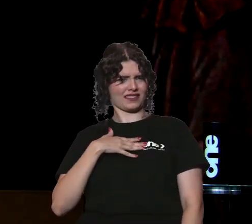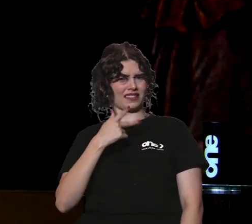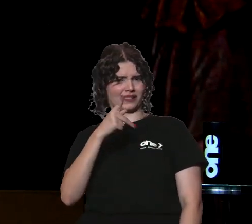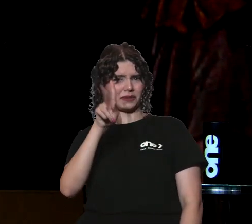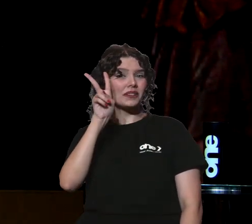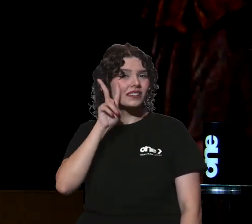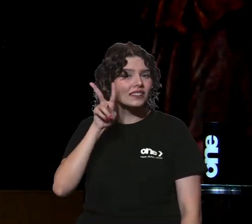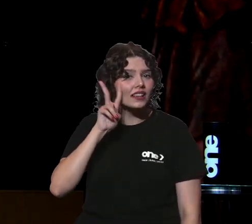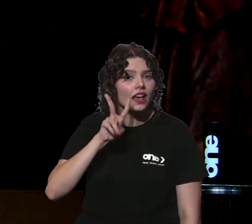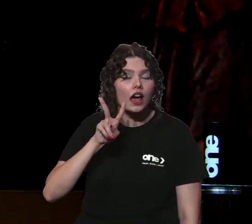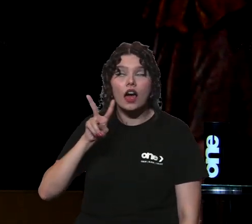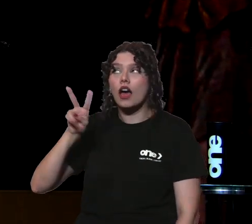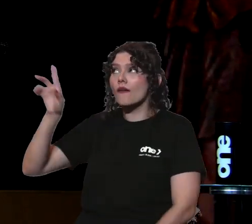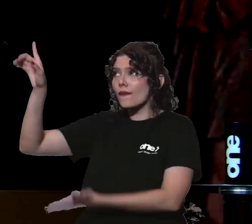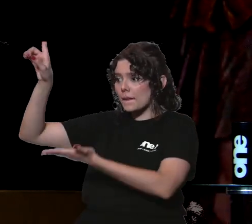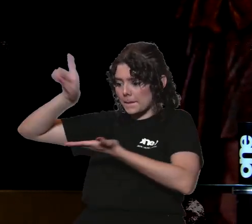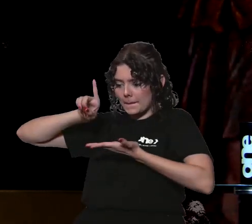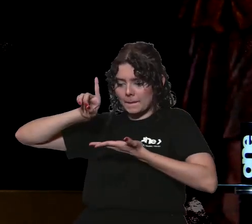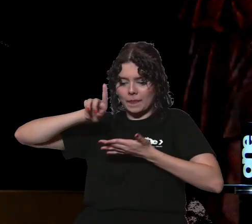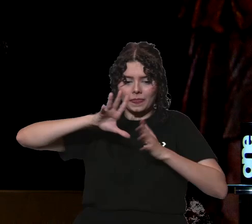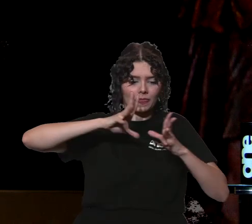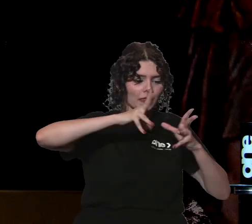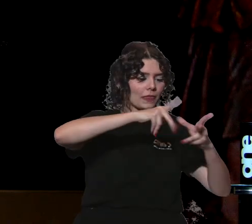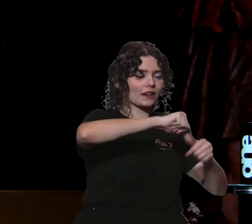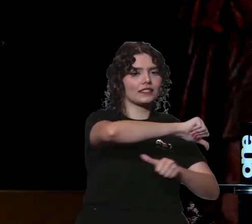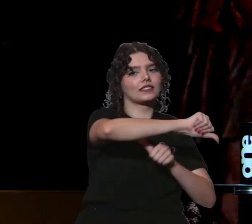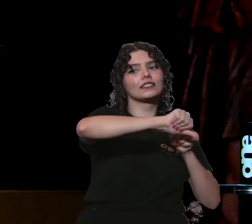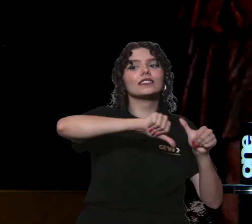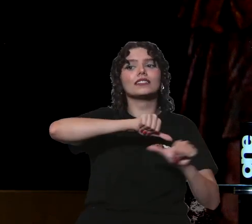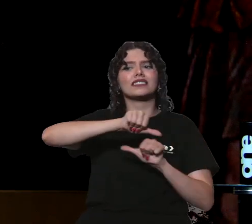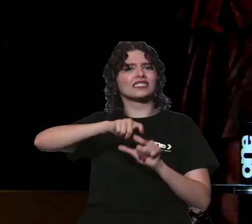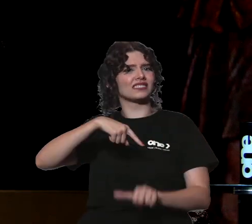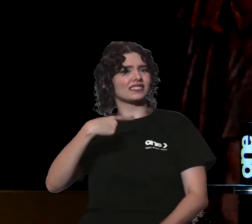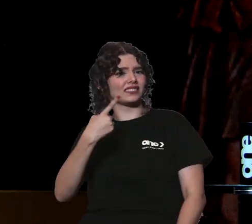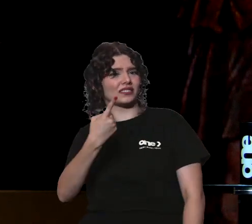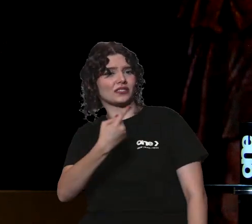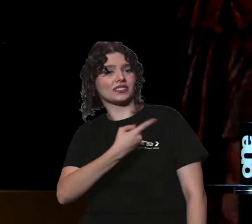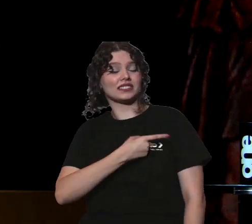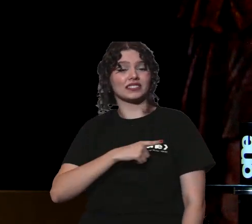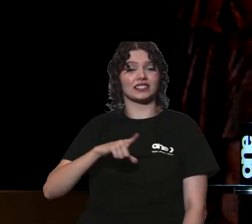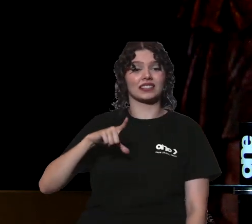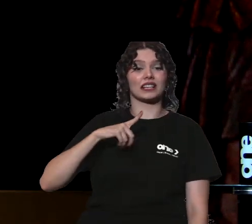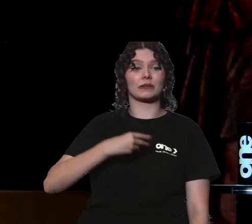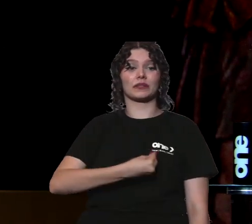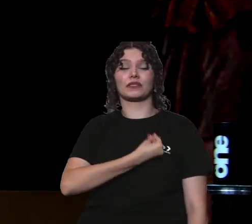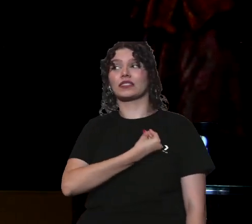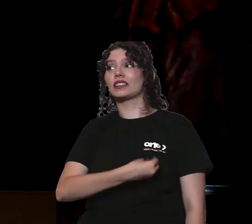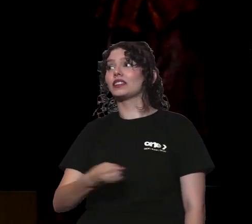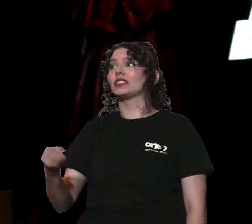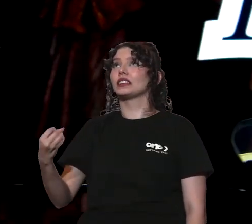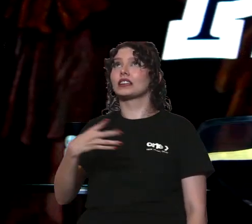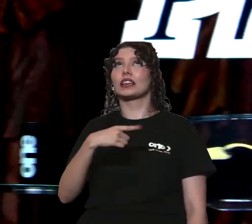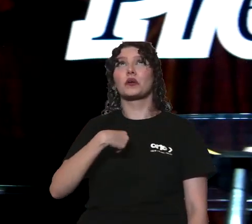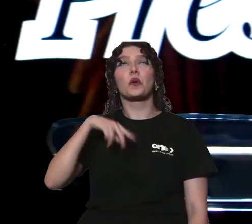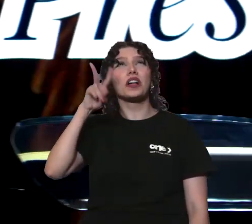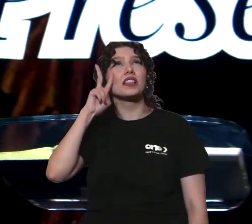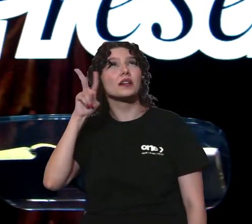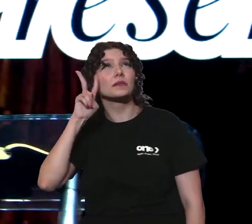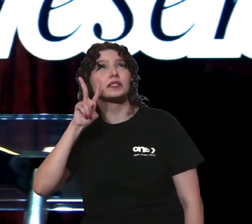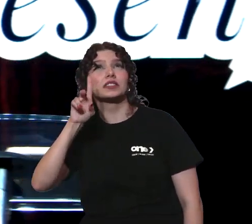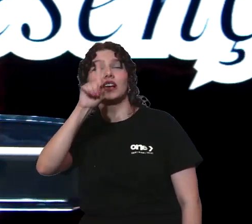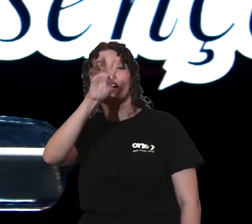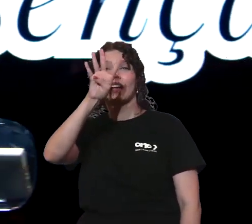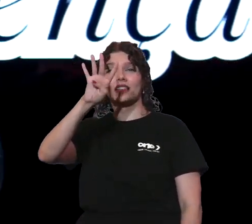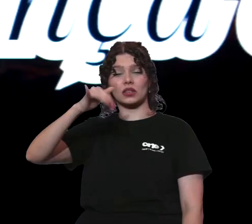nossa vida, as coisas são transformadas, a gente muda, a gente vive uma vida nova. Eu lembro quando eu tinha 14 anos e eu tive o